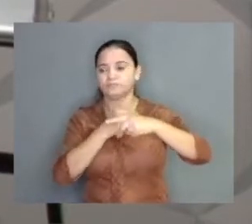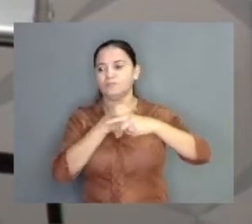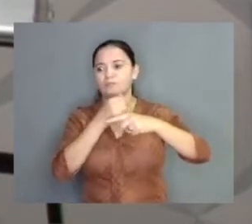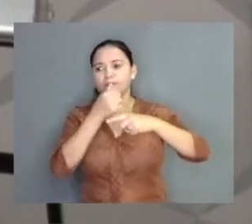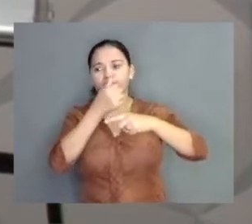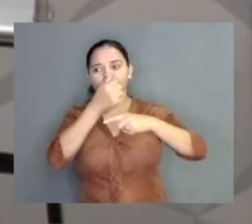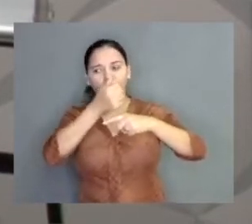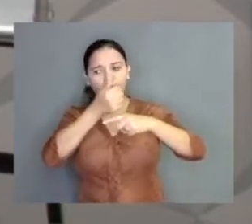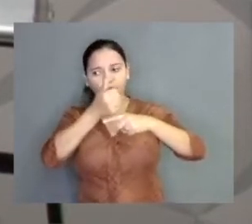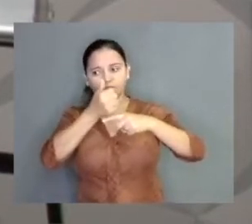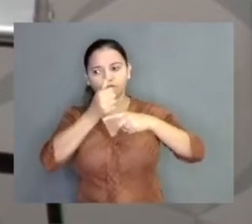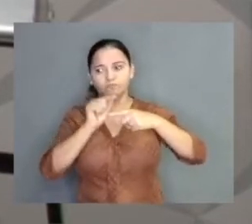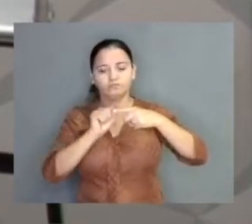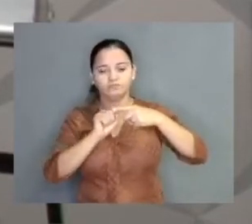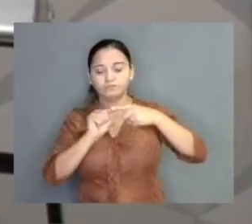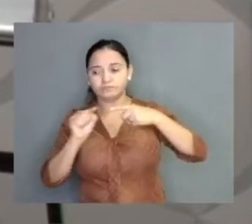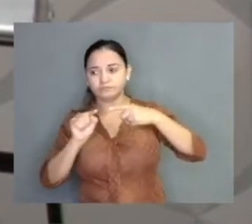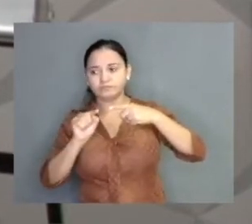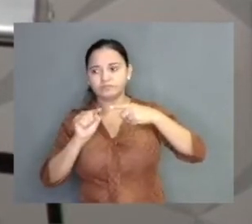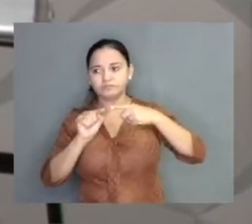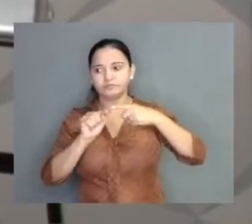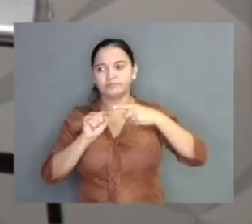dá 9. Então, ó,